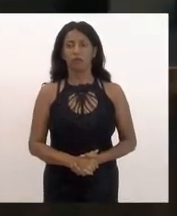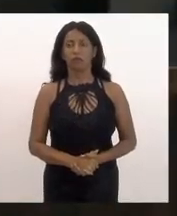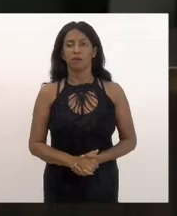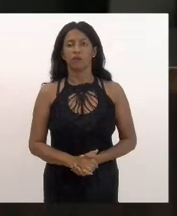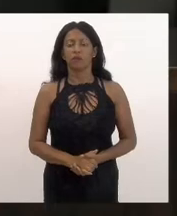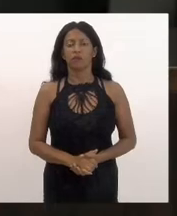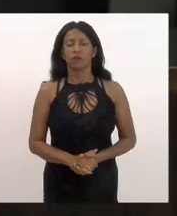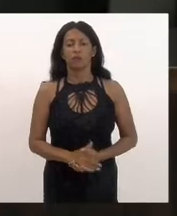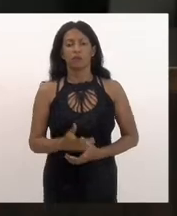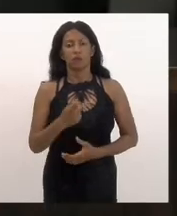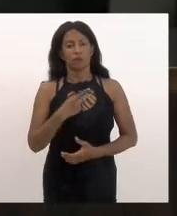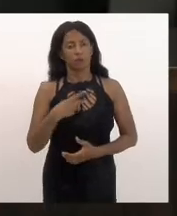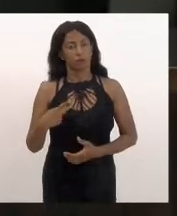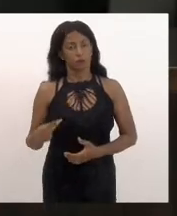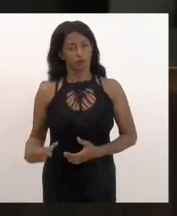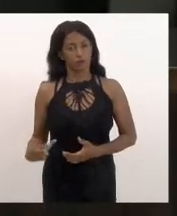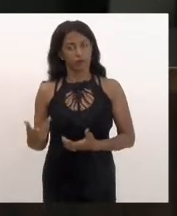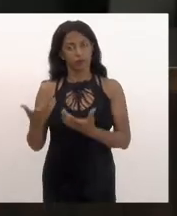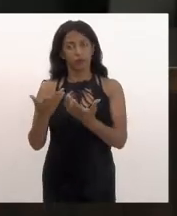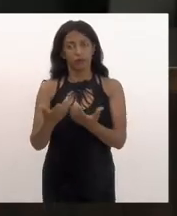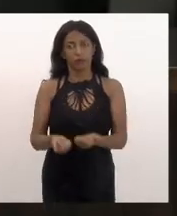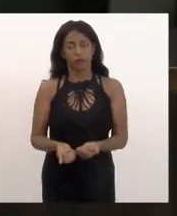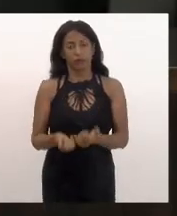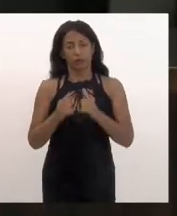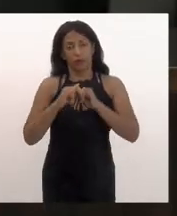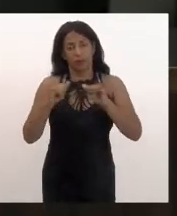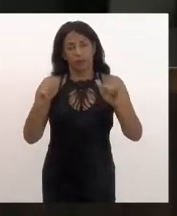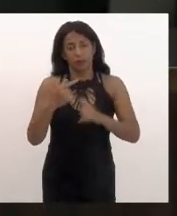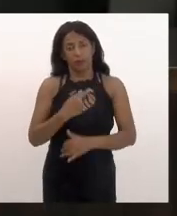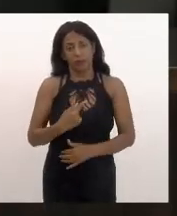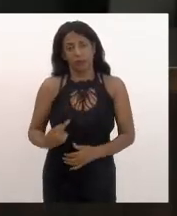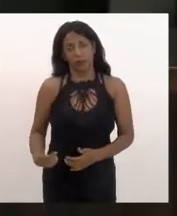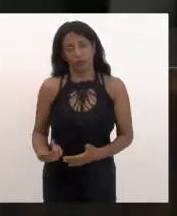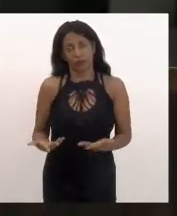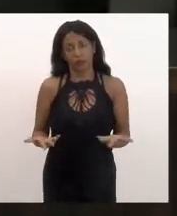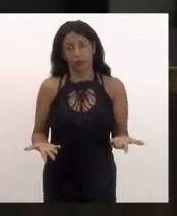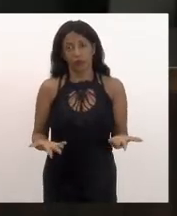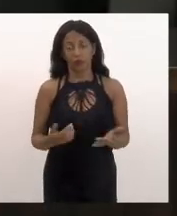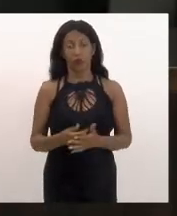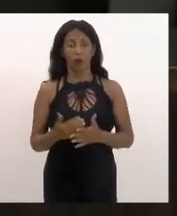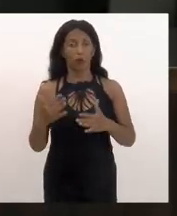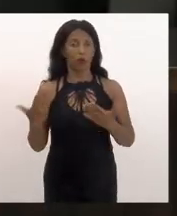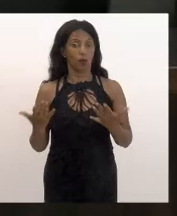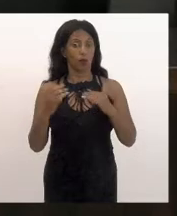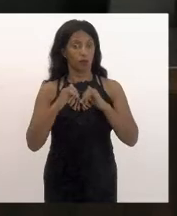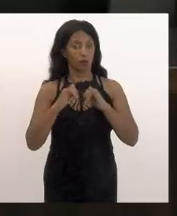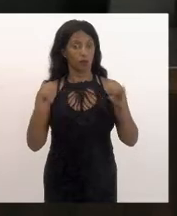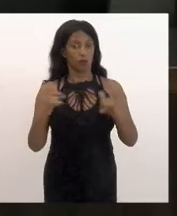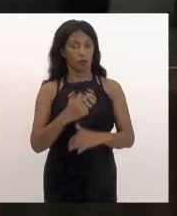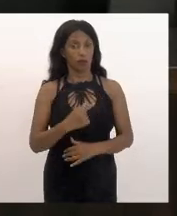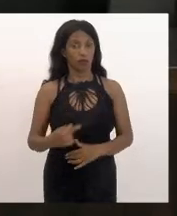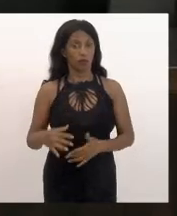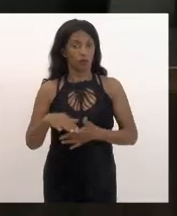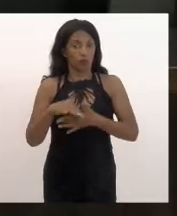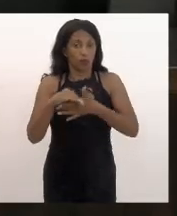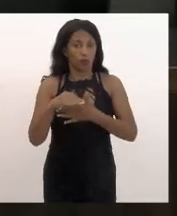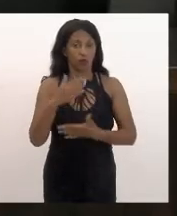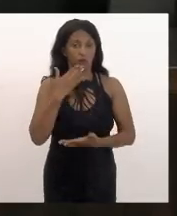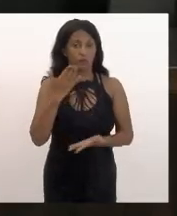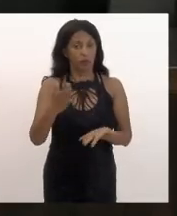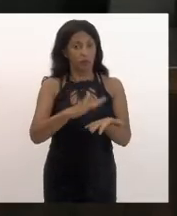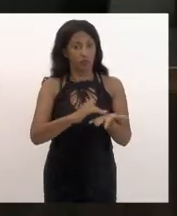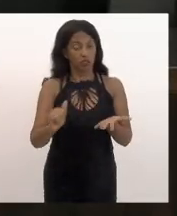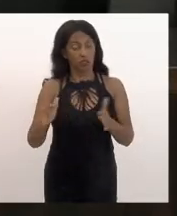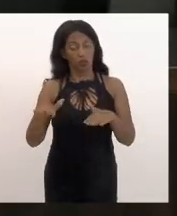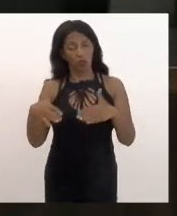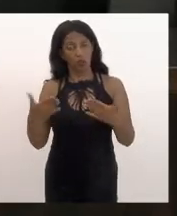A presidência defere o pedido de Vossa Excelência. A mensagem é do governo e nós temos feito isso. Quando a mensagem é do governo e o líder pede, a gente retira.